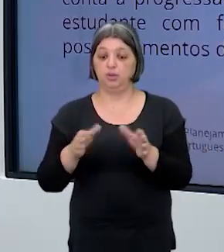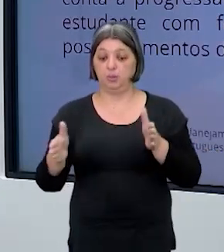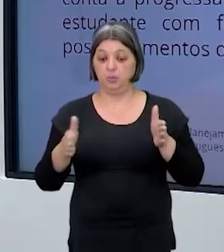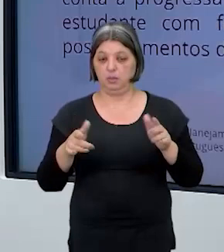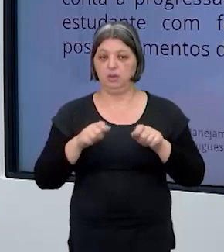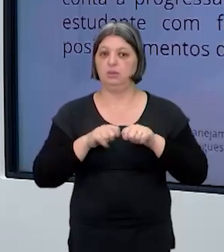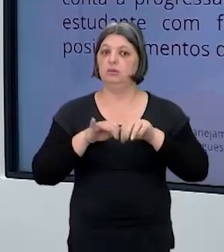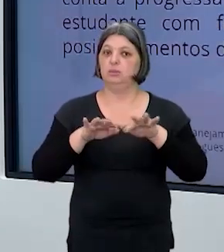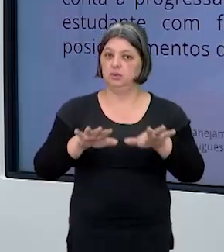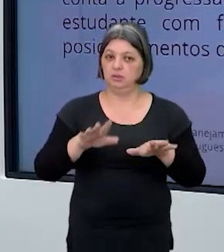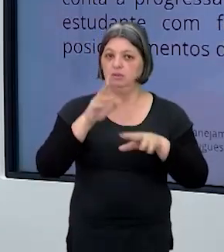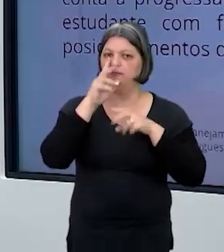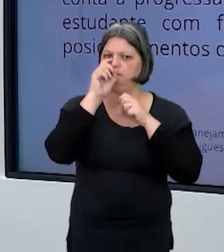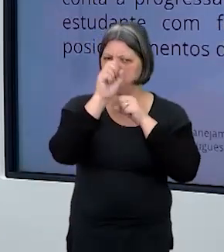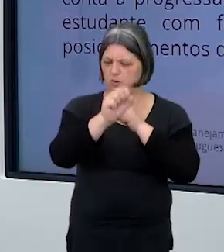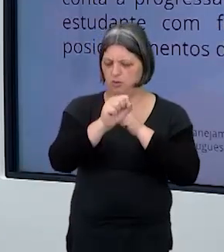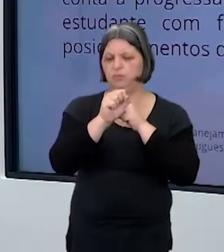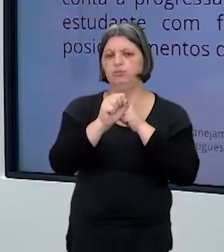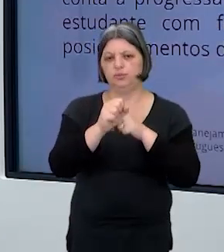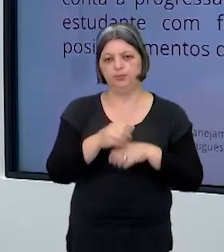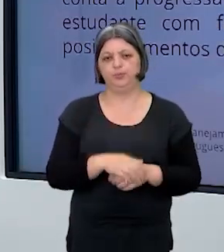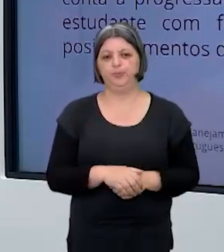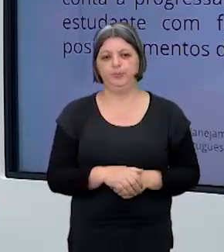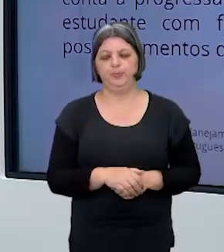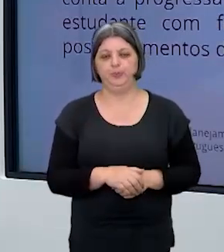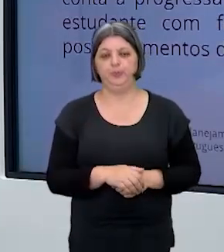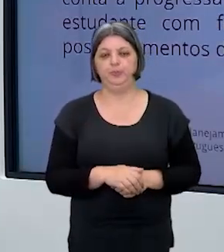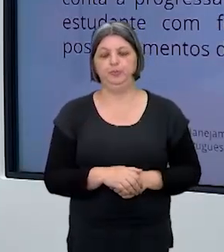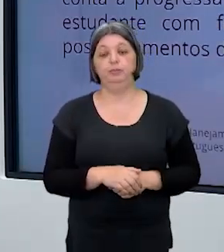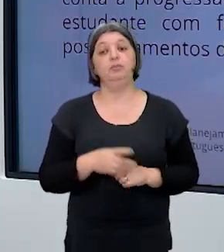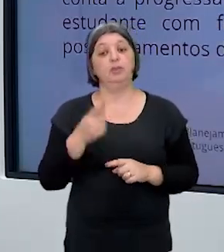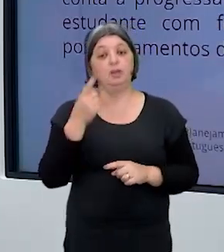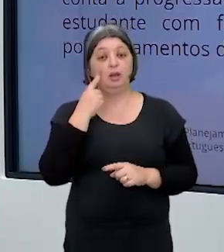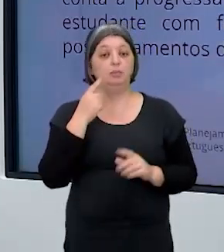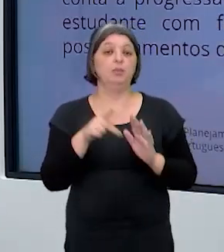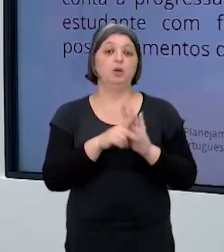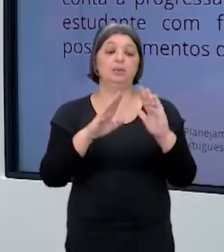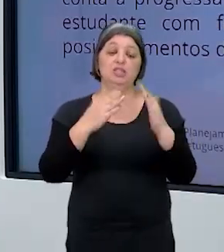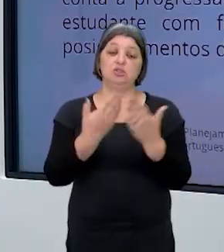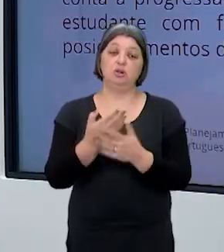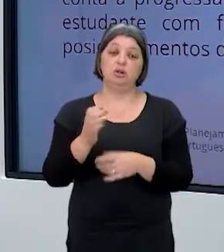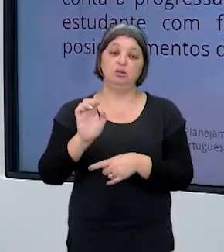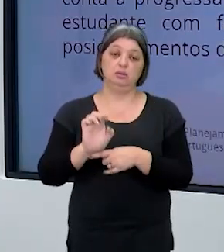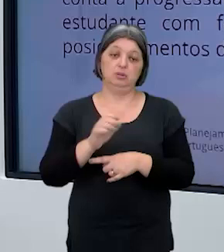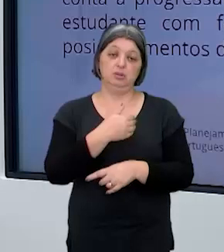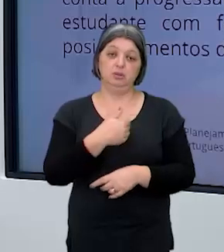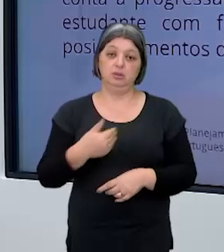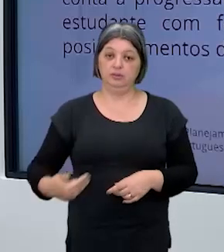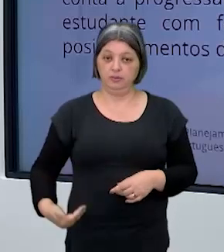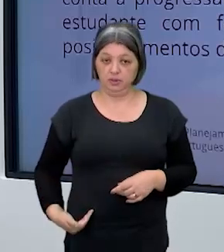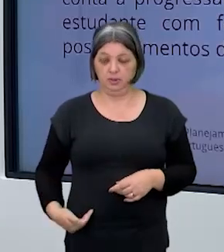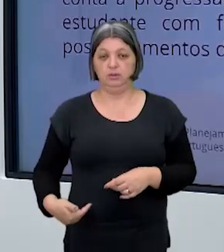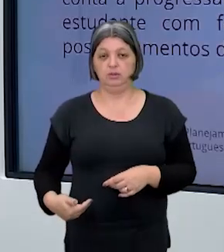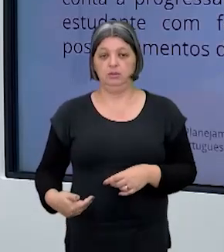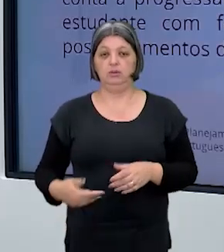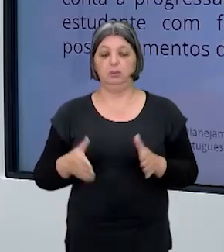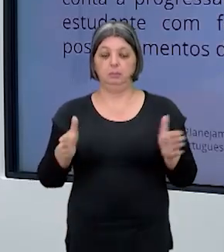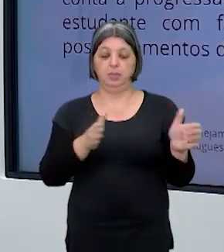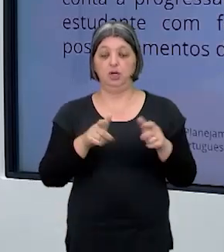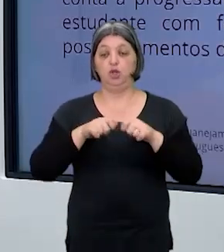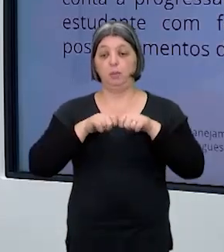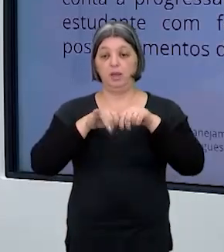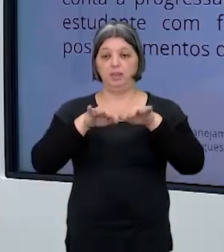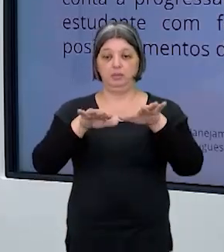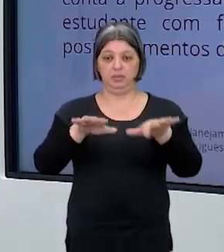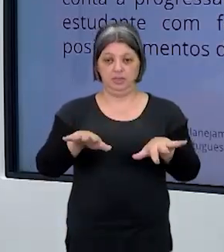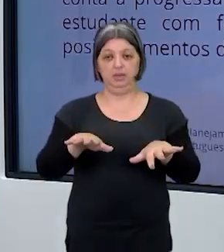muito intenso, tá? Então, olha assim, são de escola estadual, escola pública, estavam em um período de pandemia,